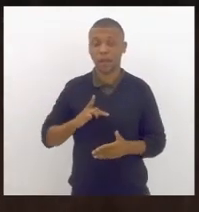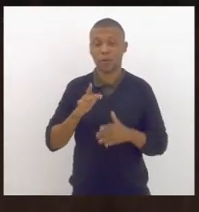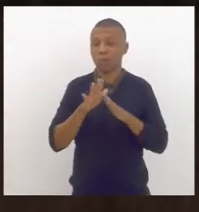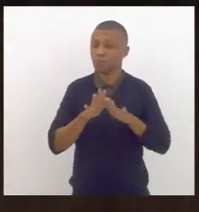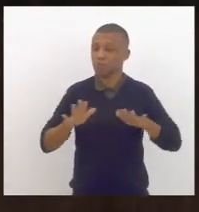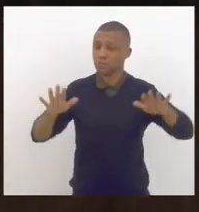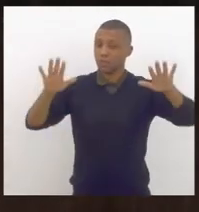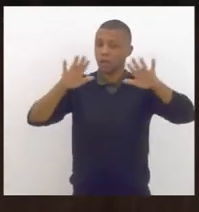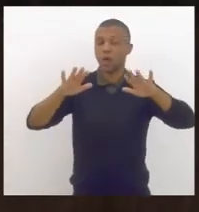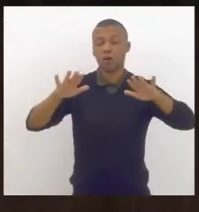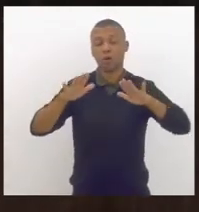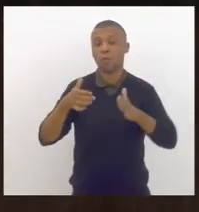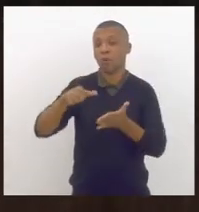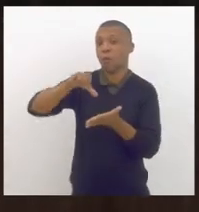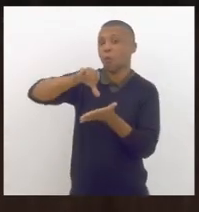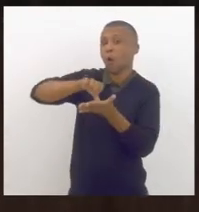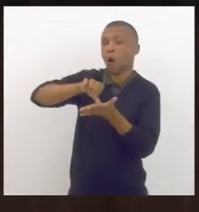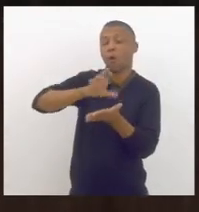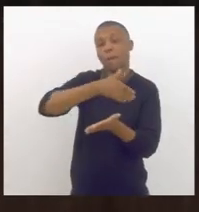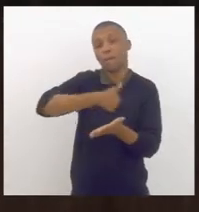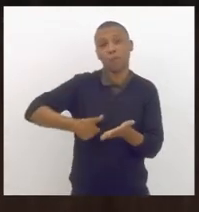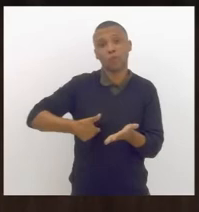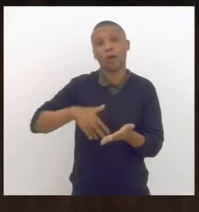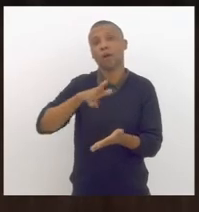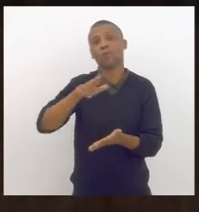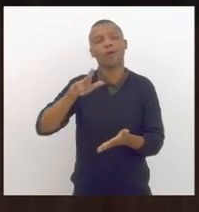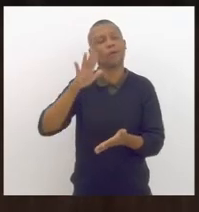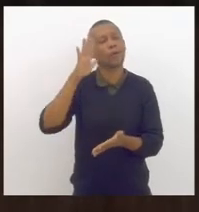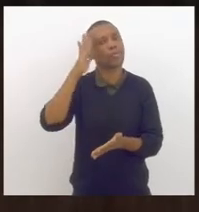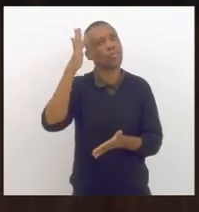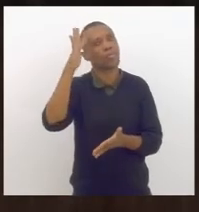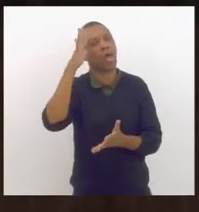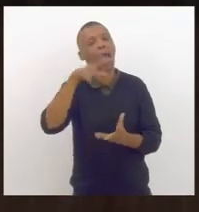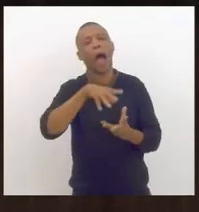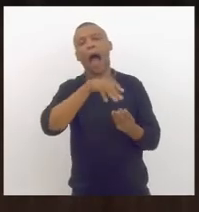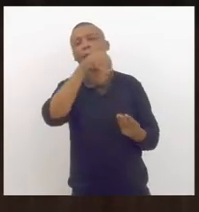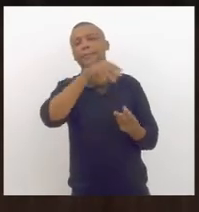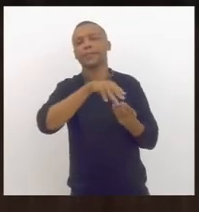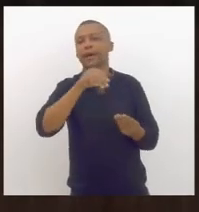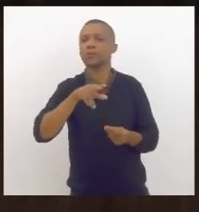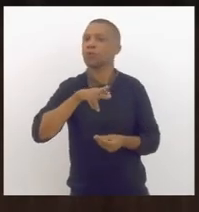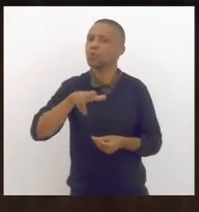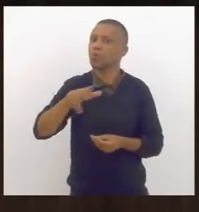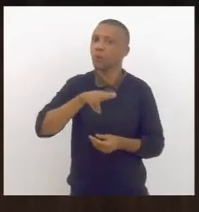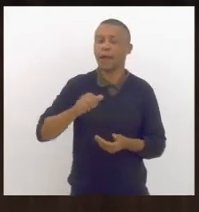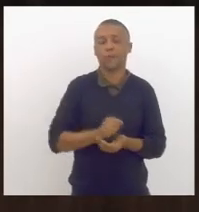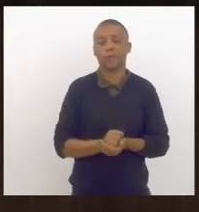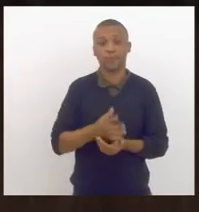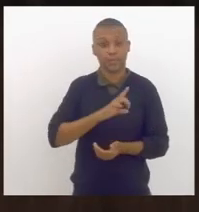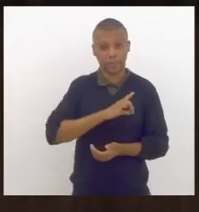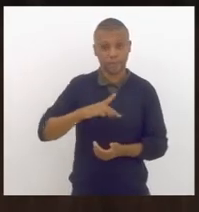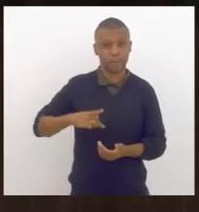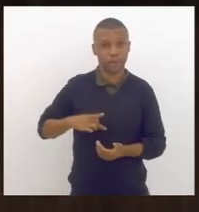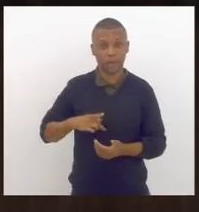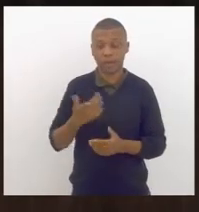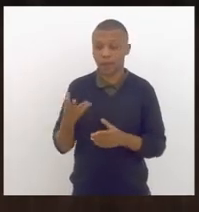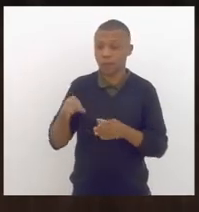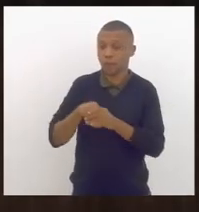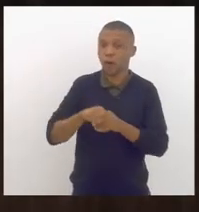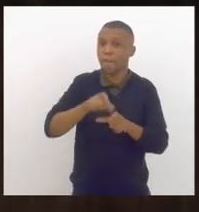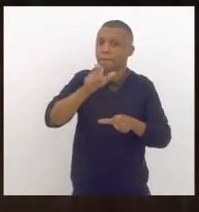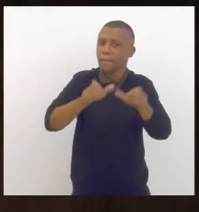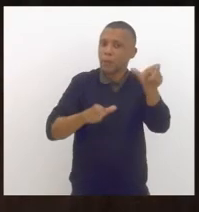geral, a defensoria não é uma abstração. A defensoria é feita de gente que trabalha, de defensores